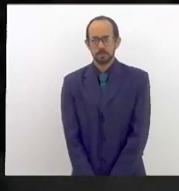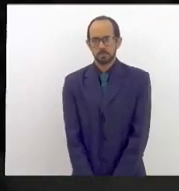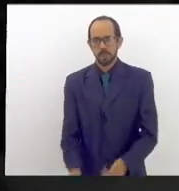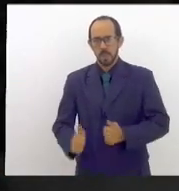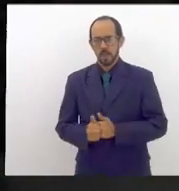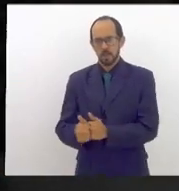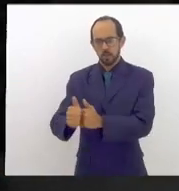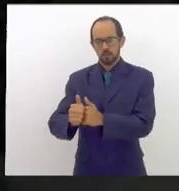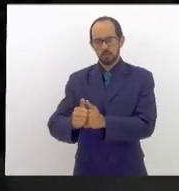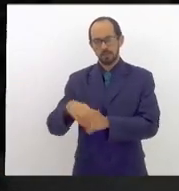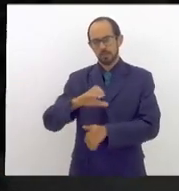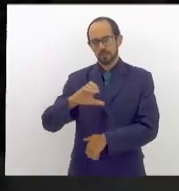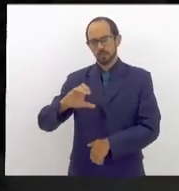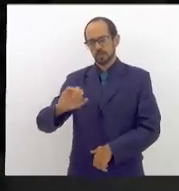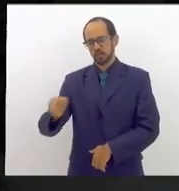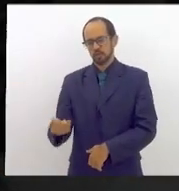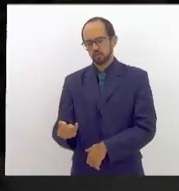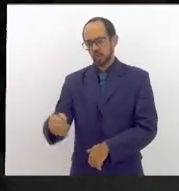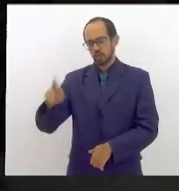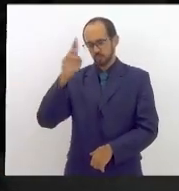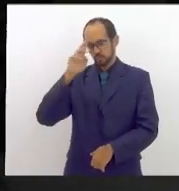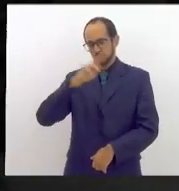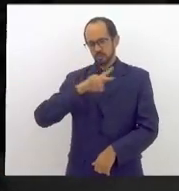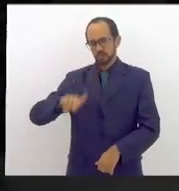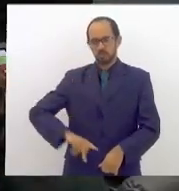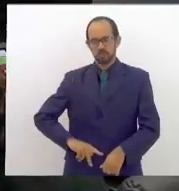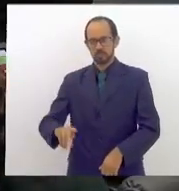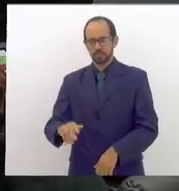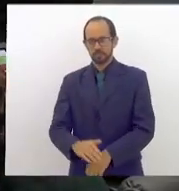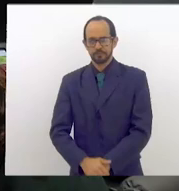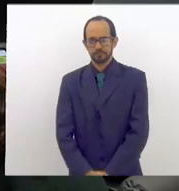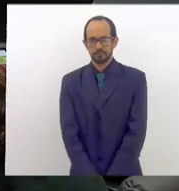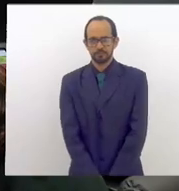aparecer da ccj senhor presidente